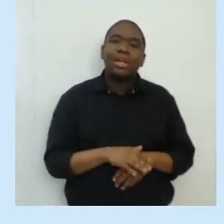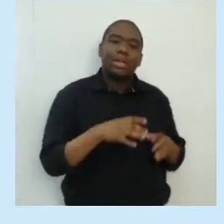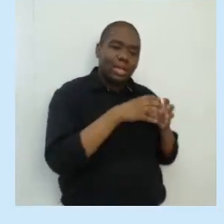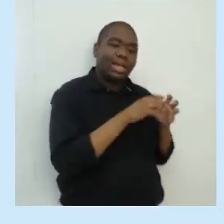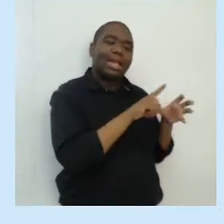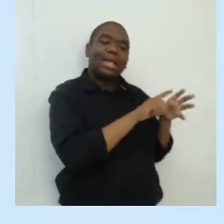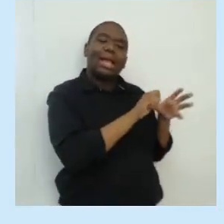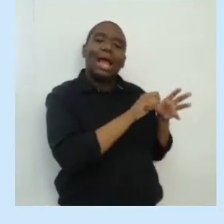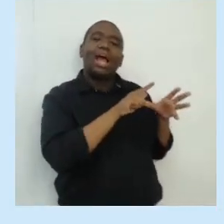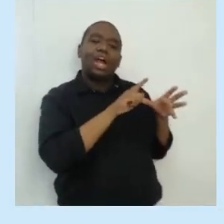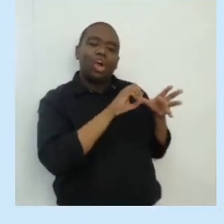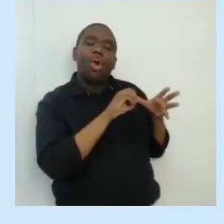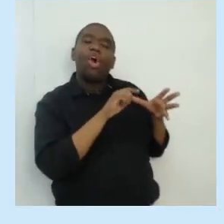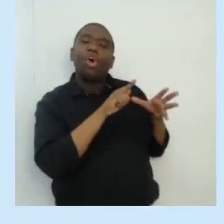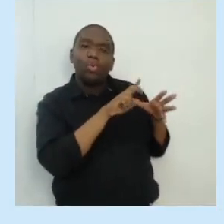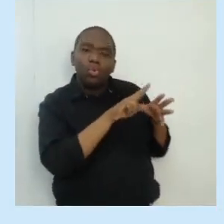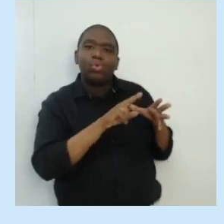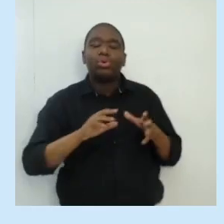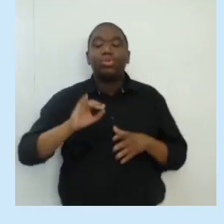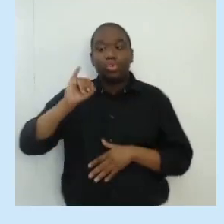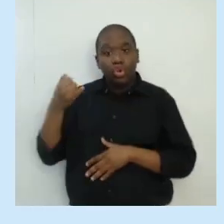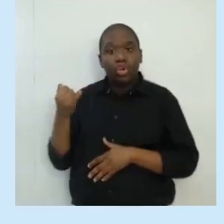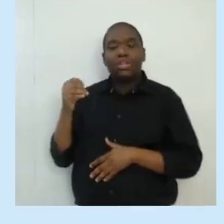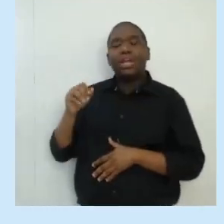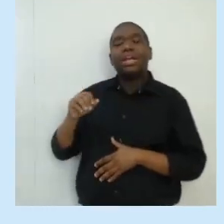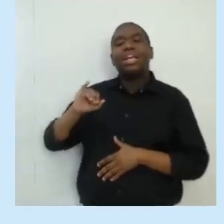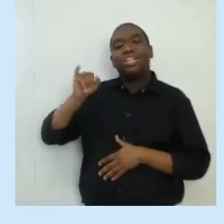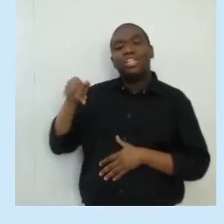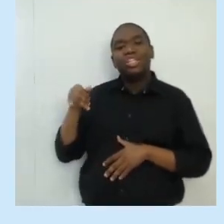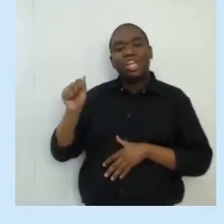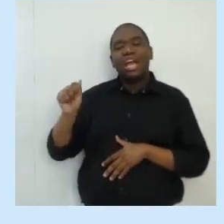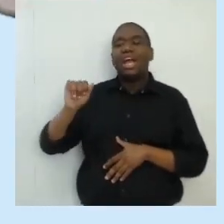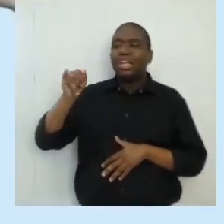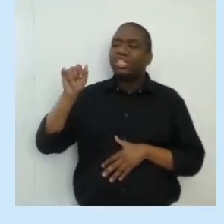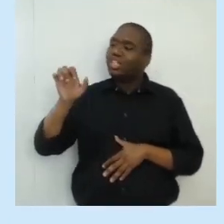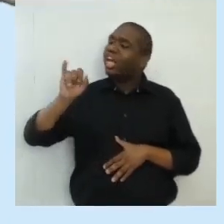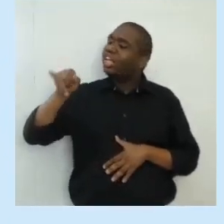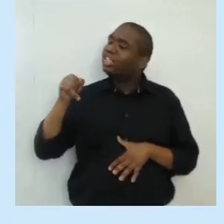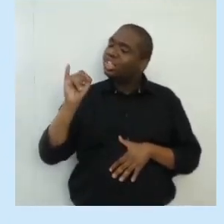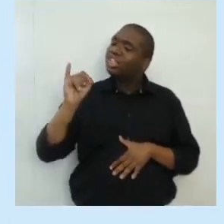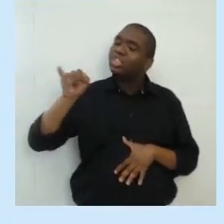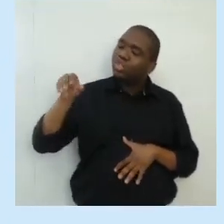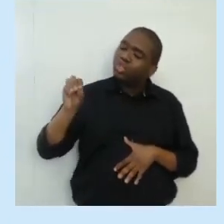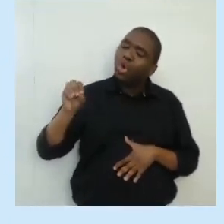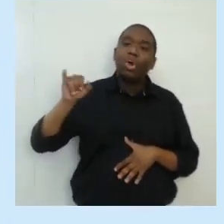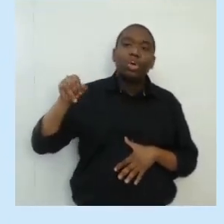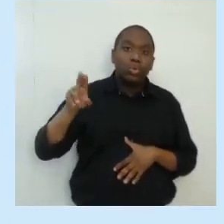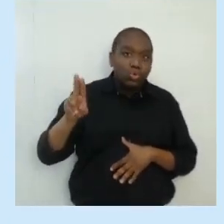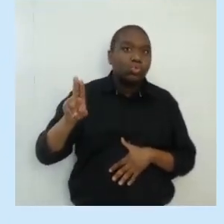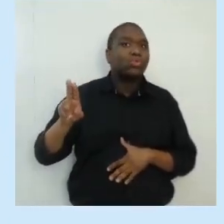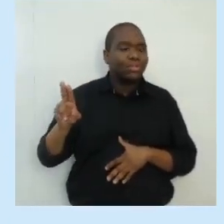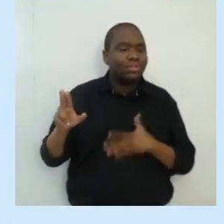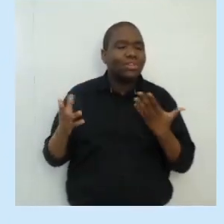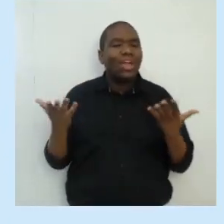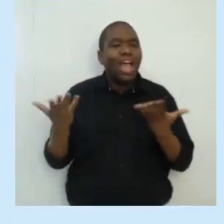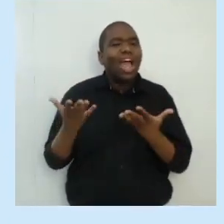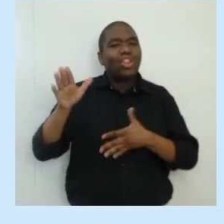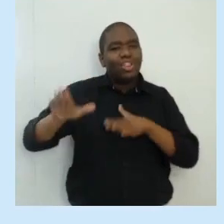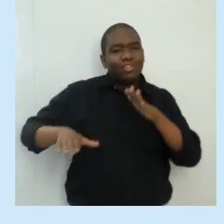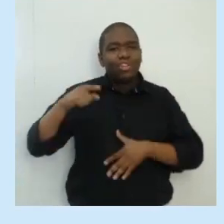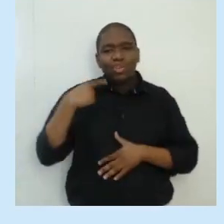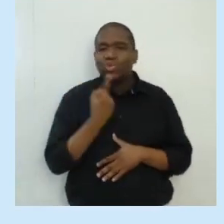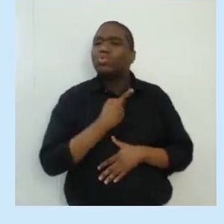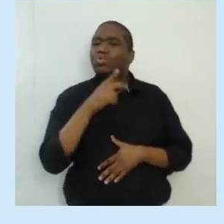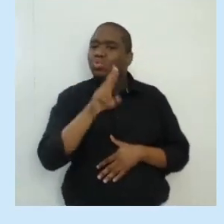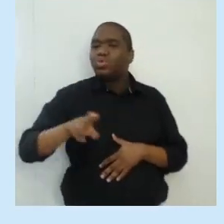todos os outros. Já, Jé, Gi, Jó, Ju. Mas em algumas situações a gente também utiliza o G com E, o